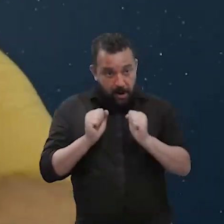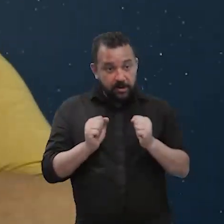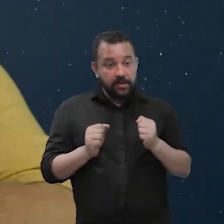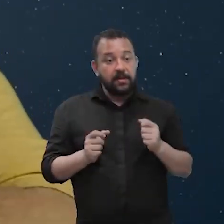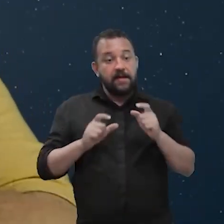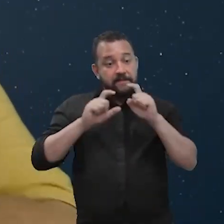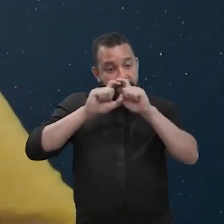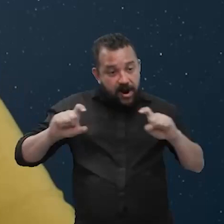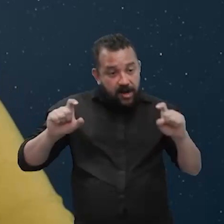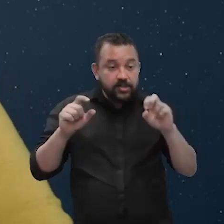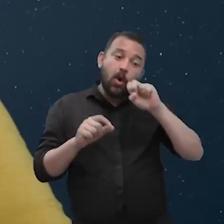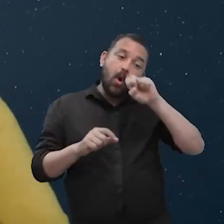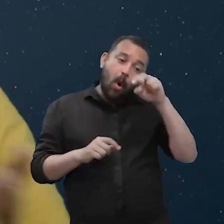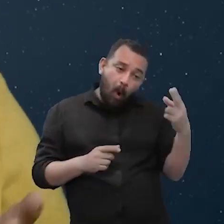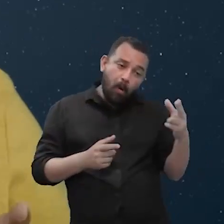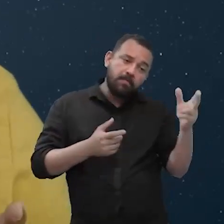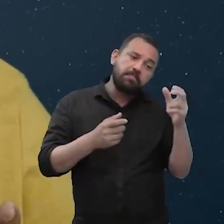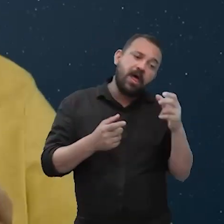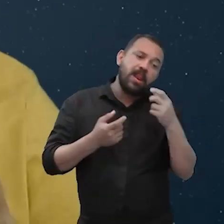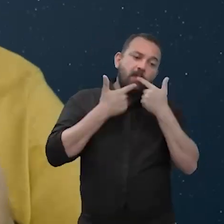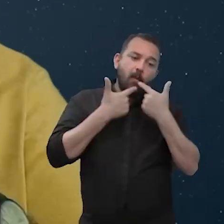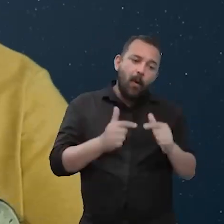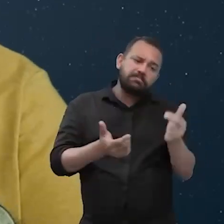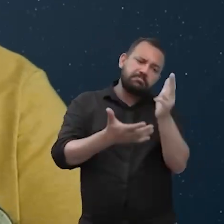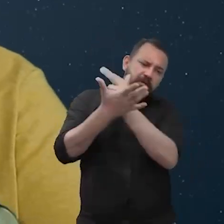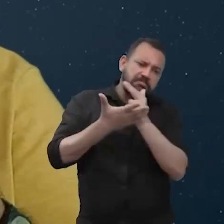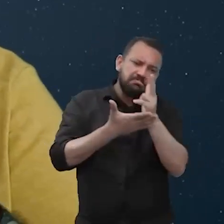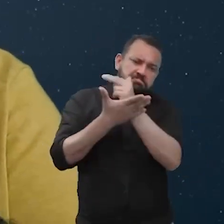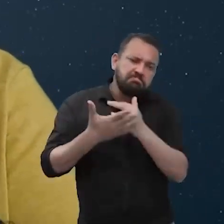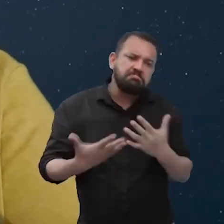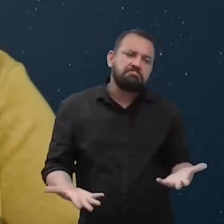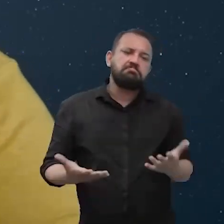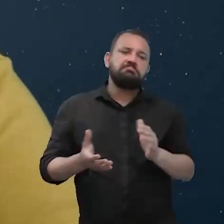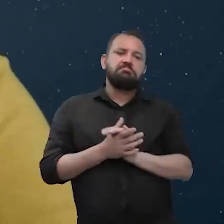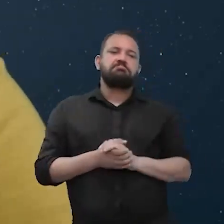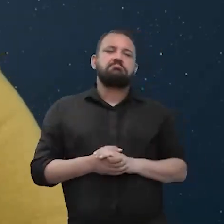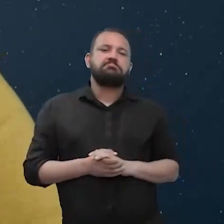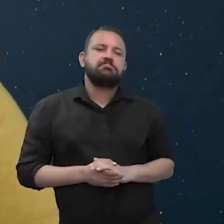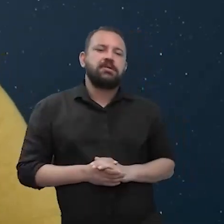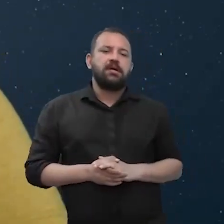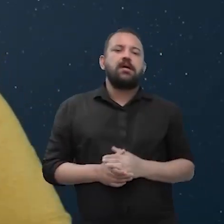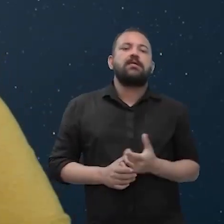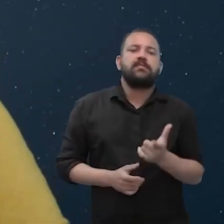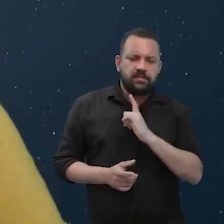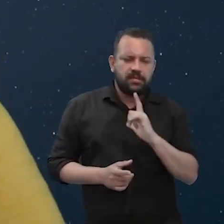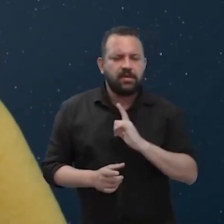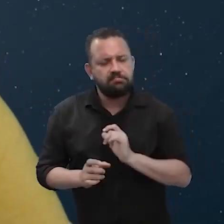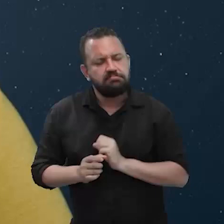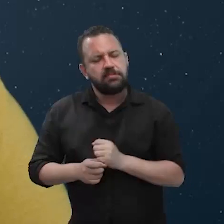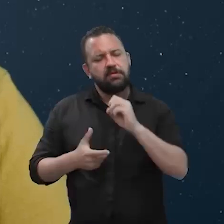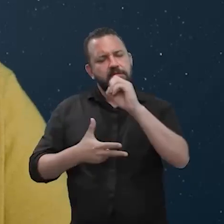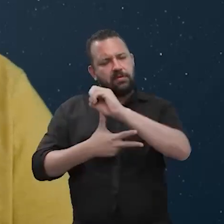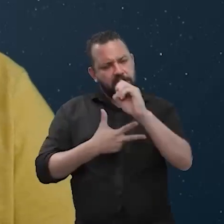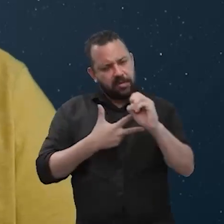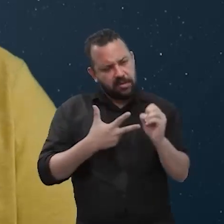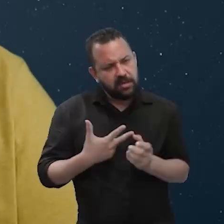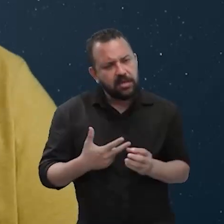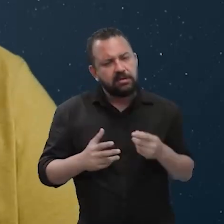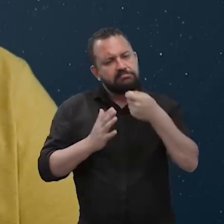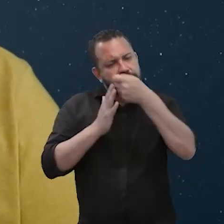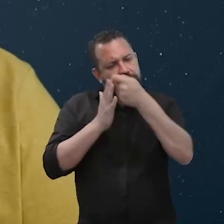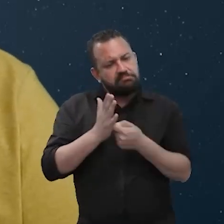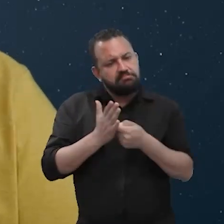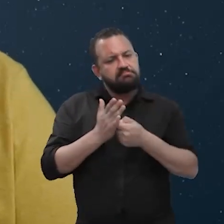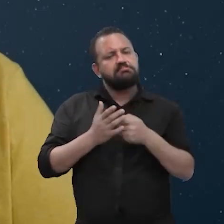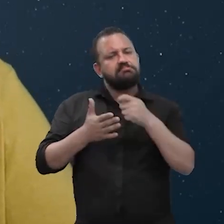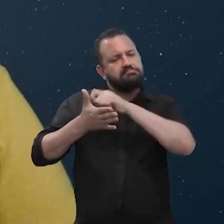na linguagem o quê? Verbal. E é muito comum no Enem ele colocar a linguagem verbal, né, textos escritos. Então